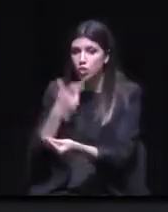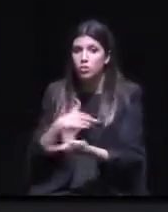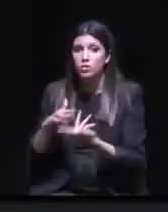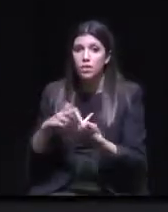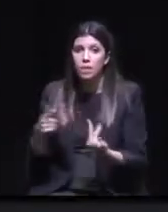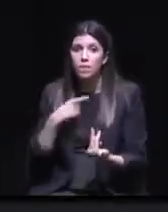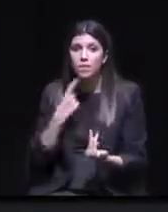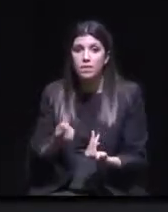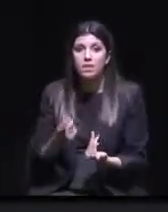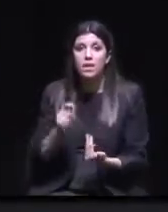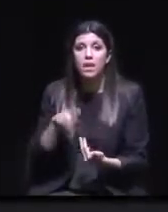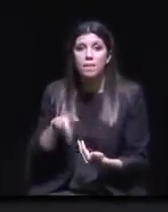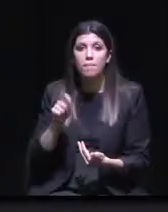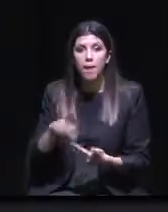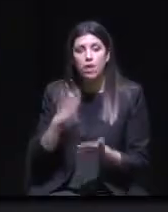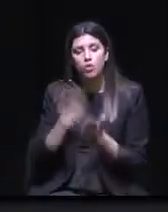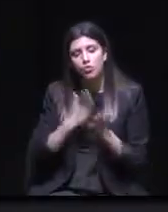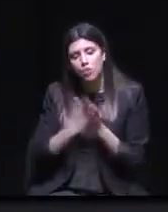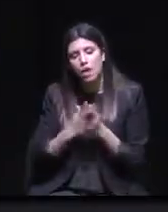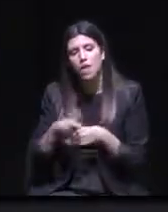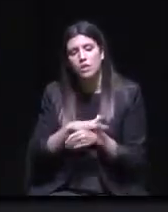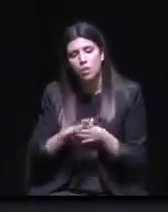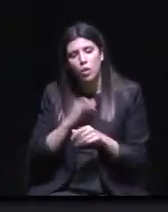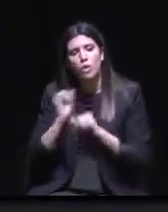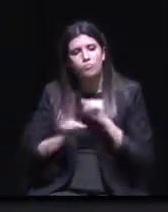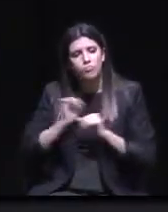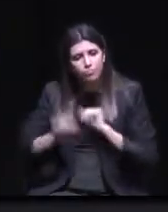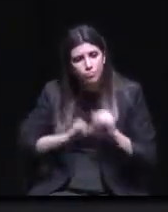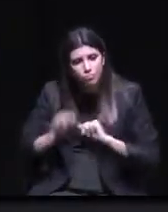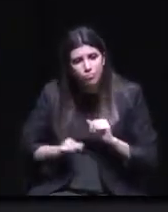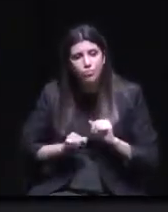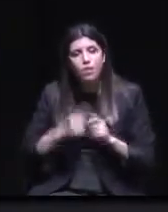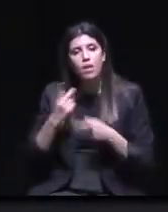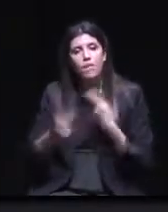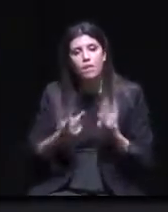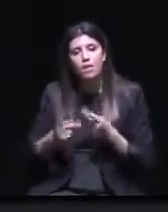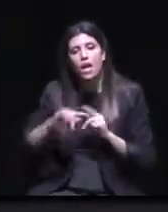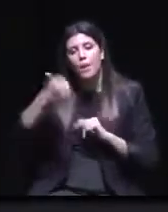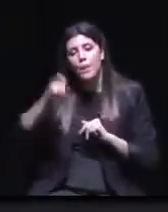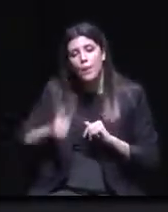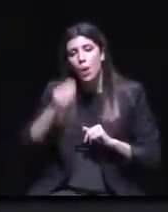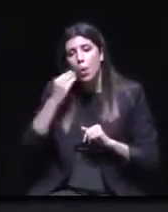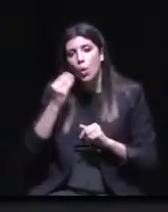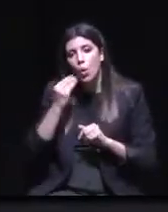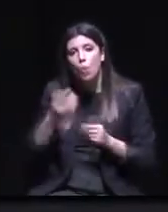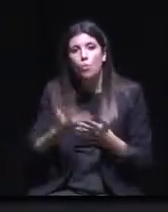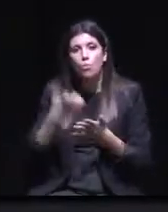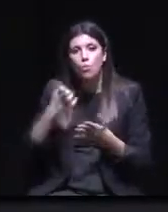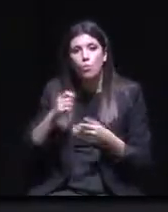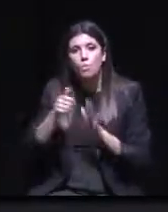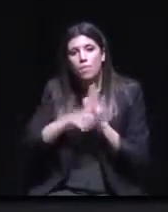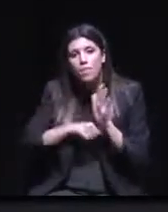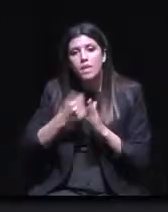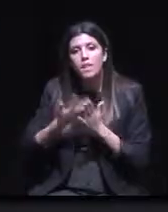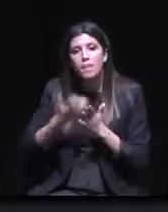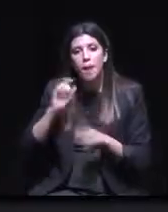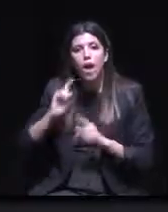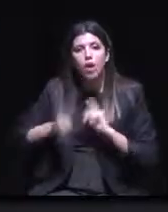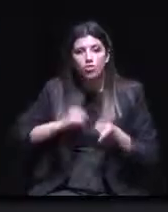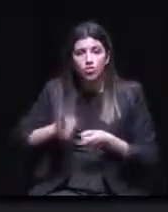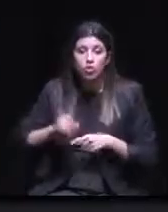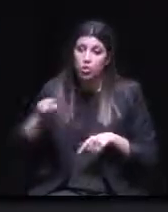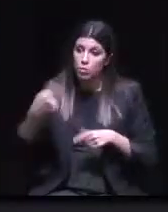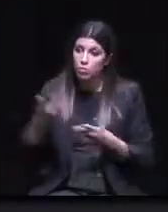Câmara indicava que a EML estava a estudar essa possibilidade e a avaliar os moldes e os impactos de tal medida. Foi, entretanto, aprovada